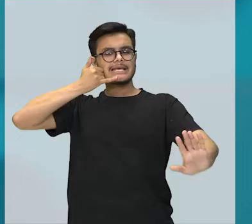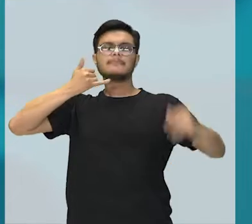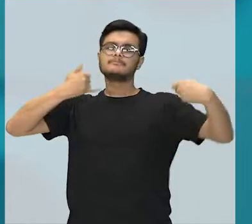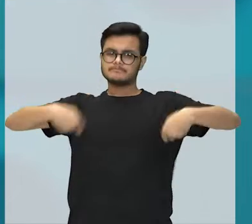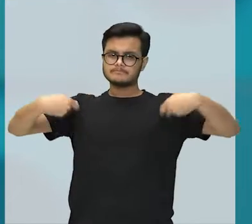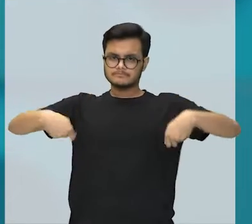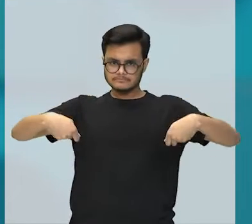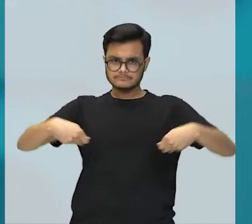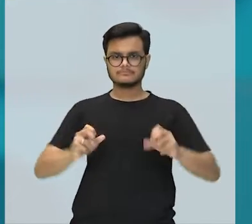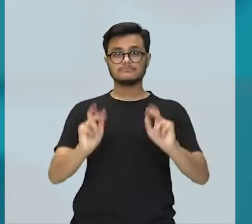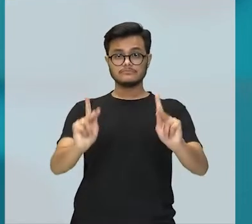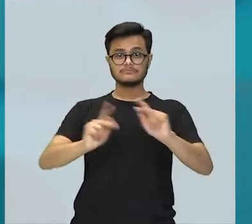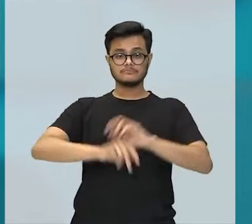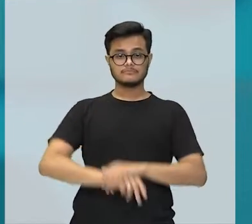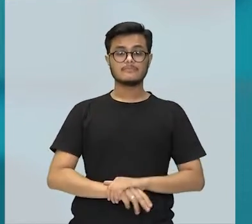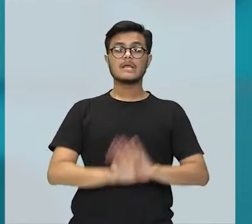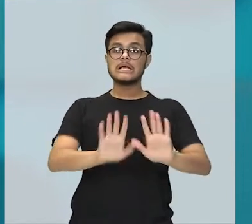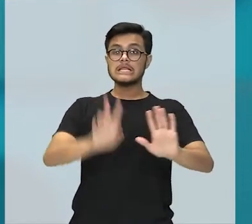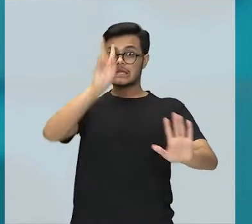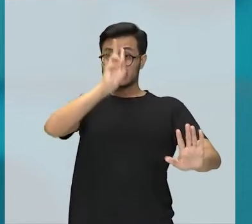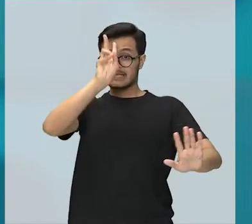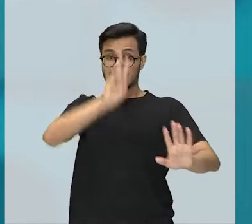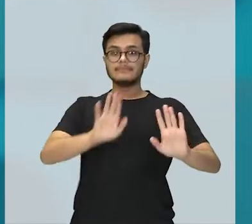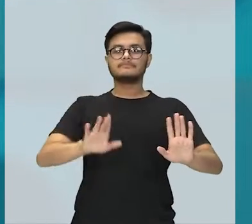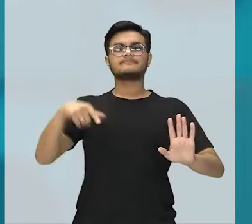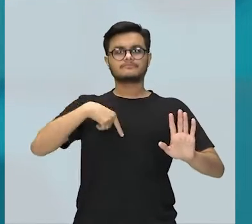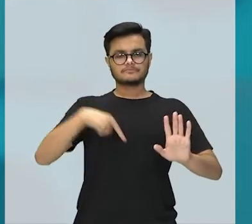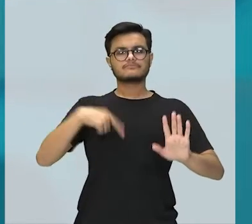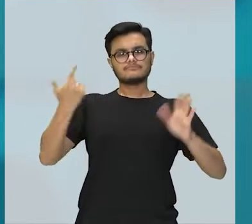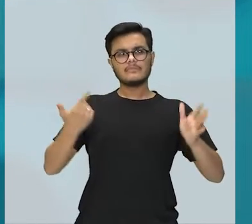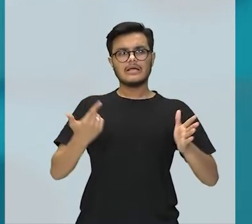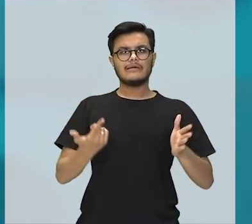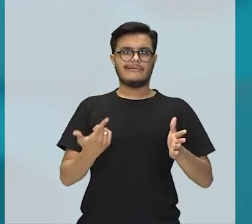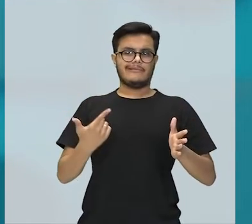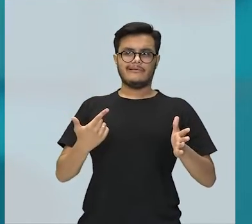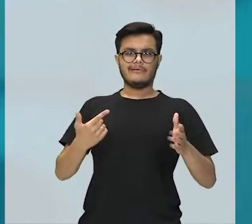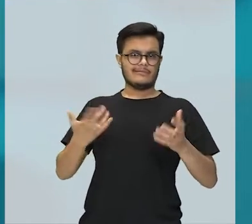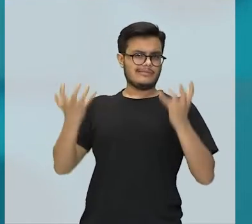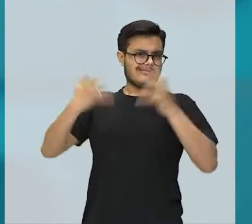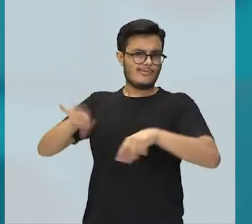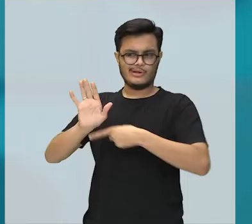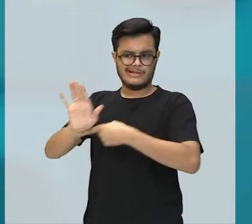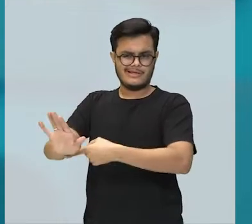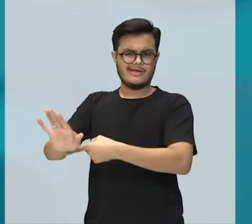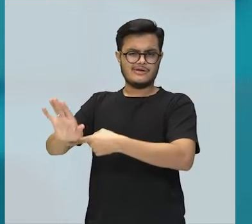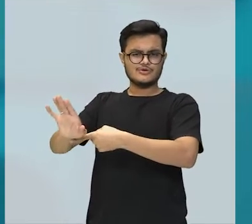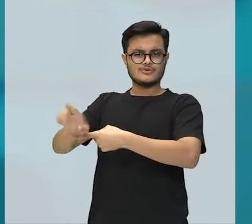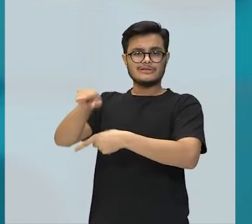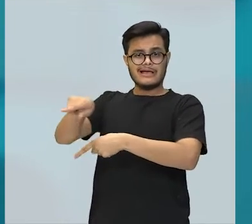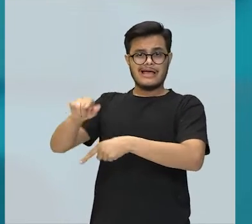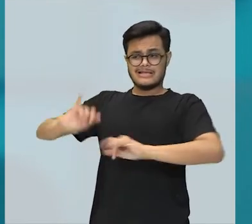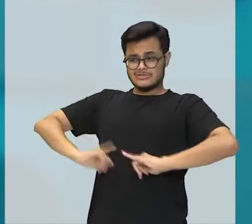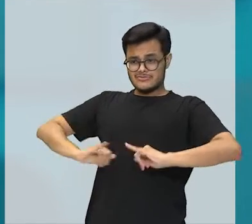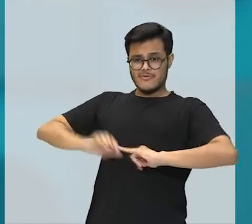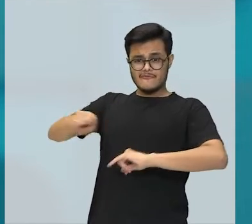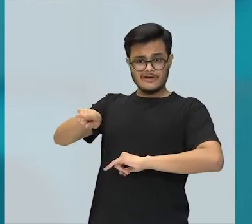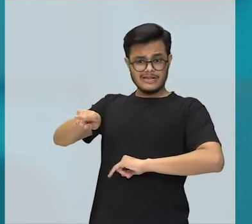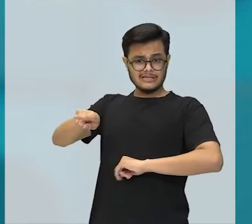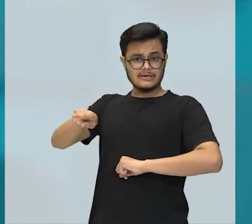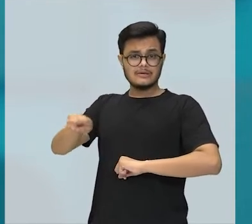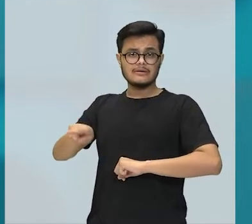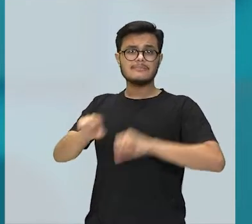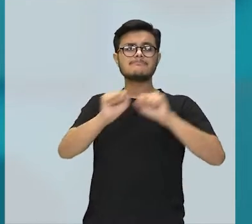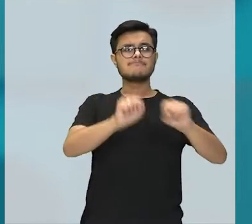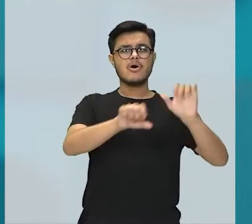socorro especializado, porque lembrem-se, se você omite, né, esse cuidado com essa pessoa que sofreu um acidente, você